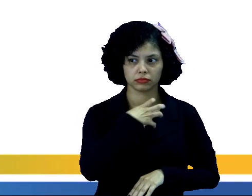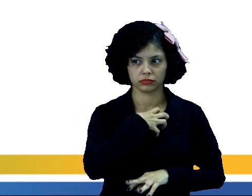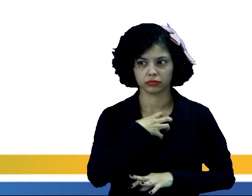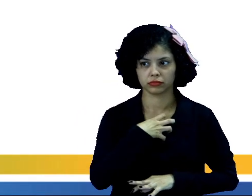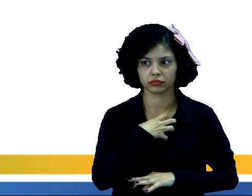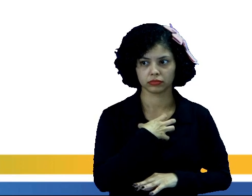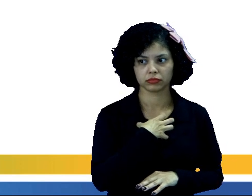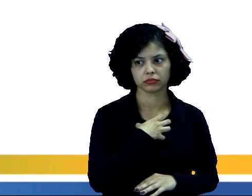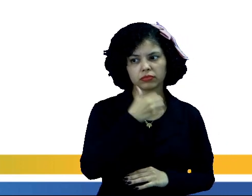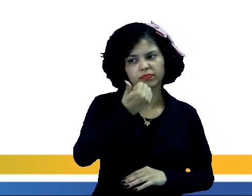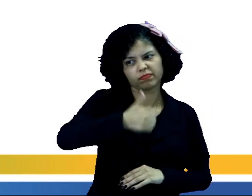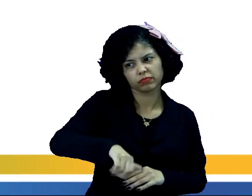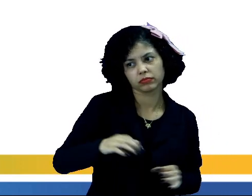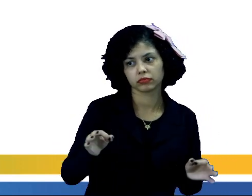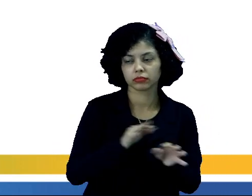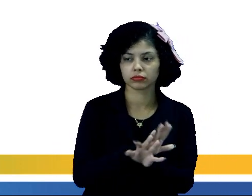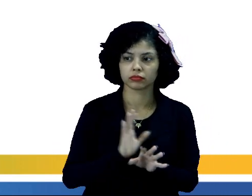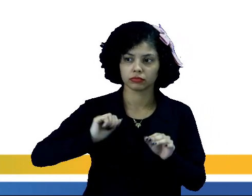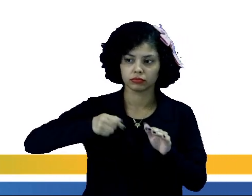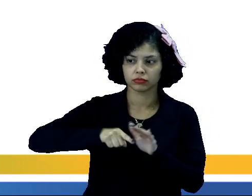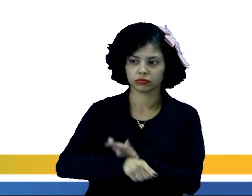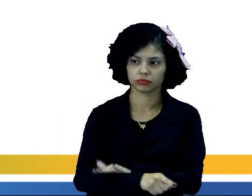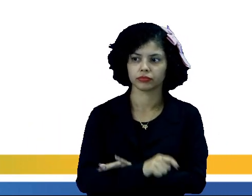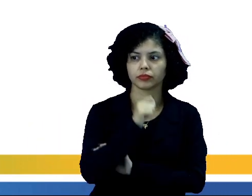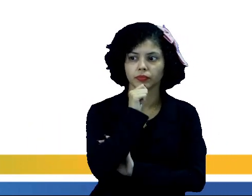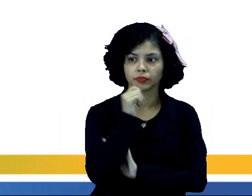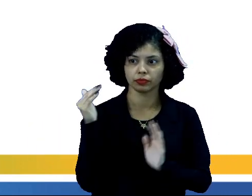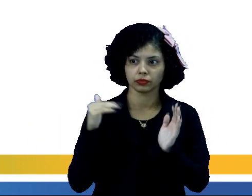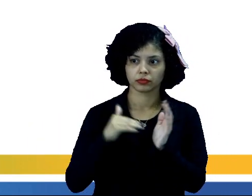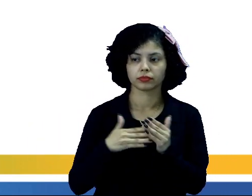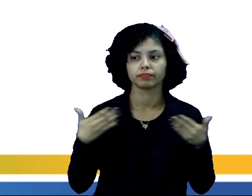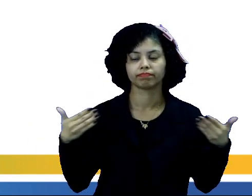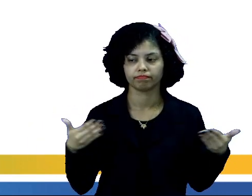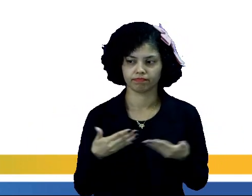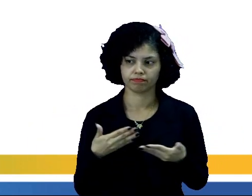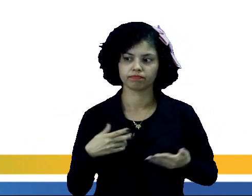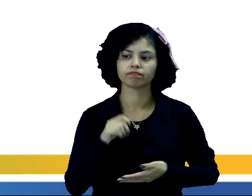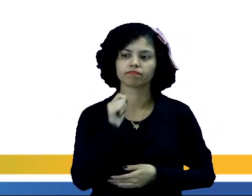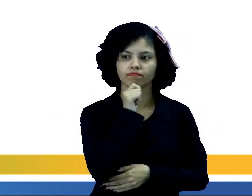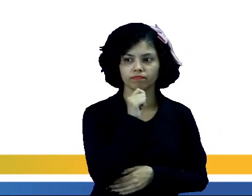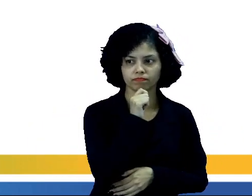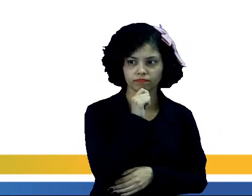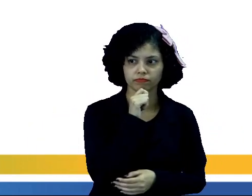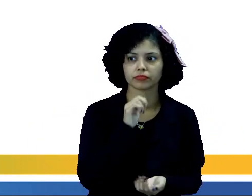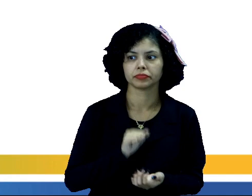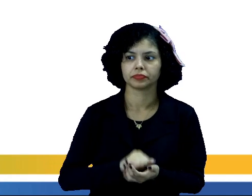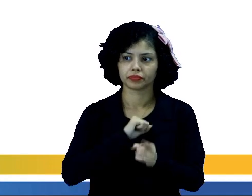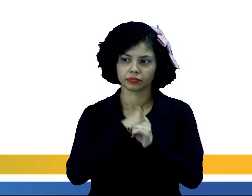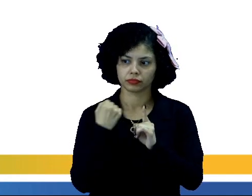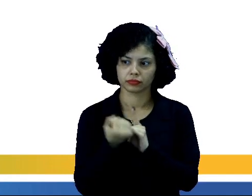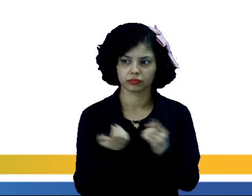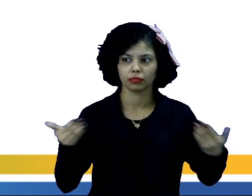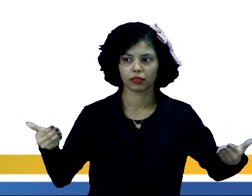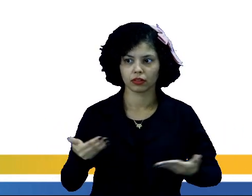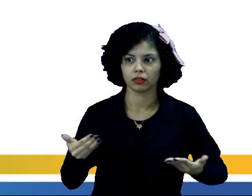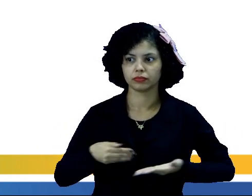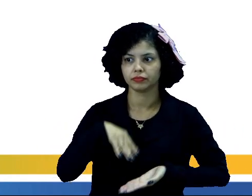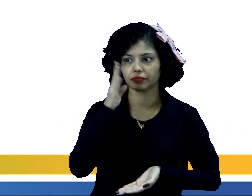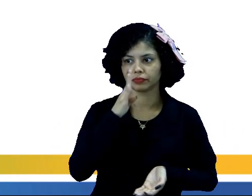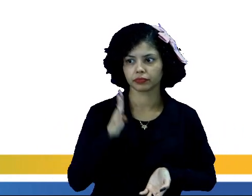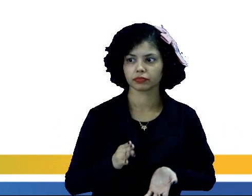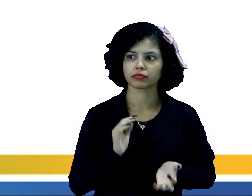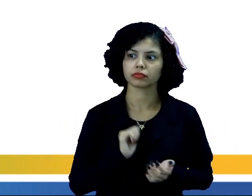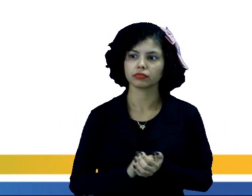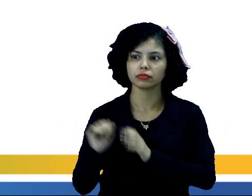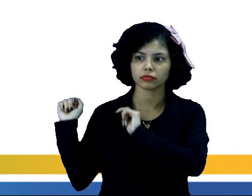Um sentimento aí que acabou criando raízes, e até hoje é um traço marcante da sociedade brasileira. O